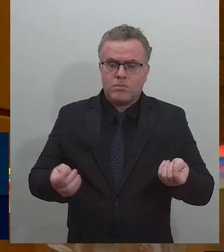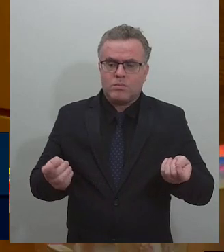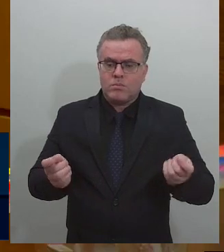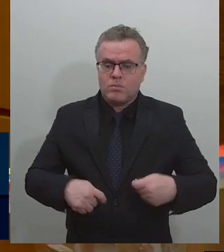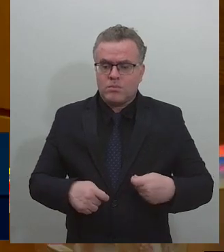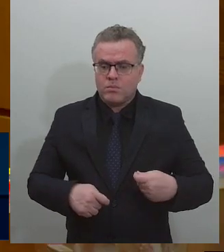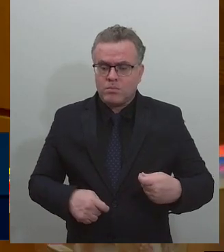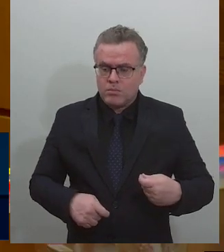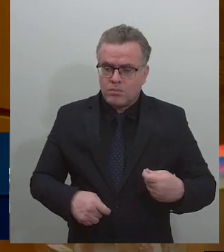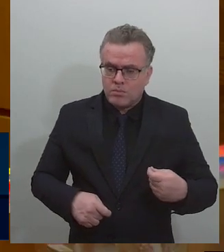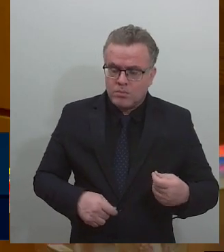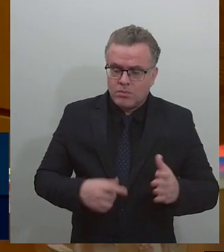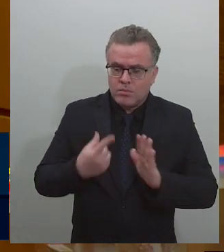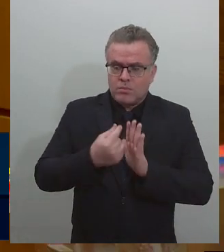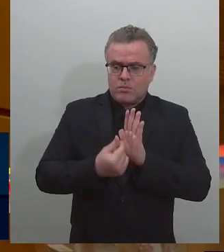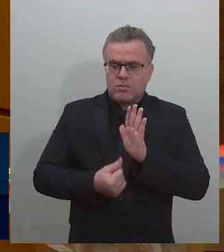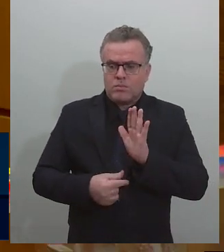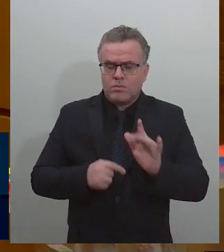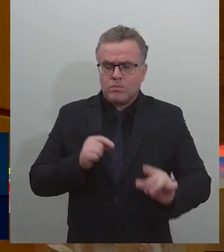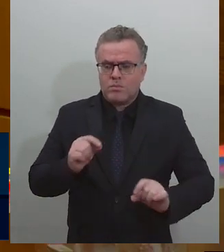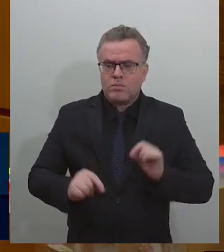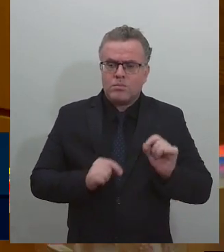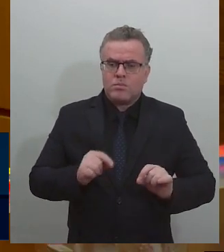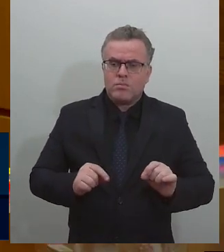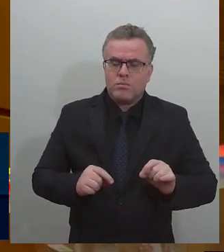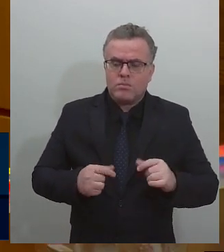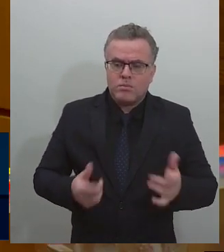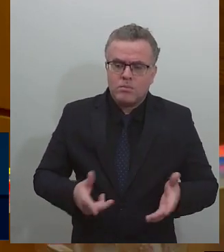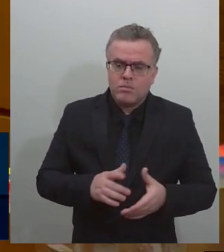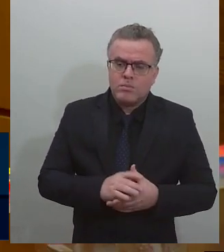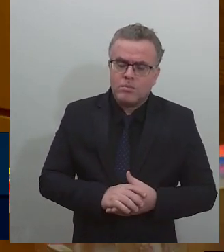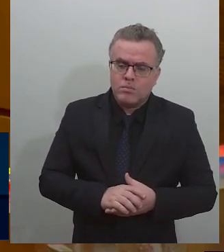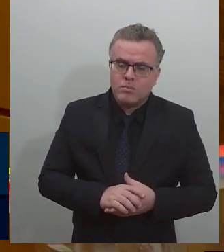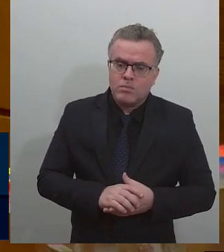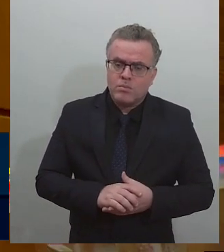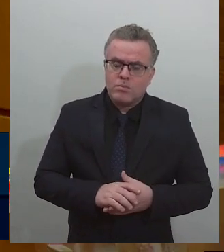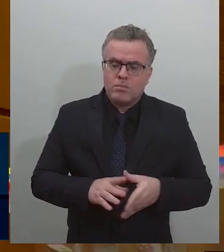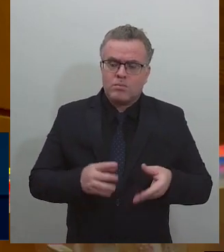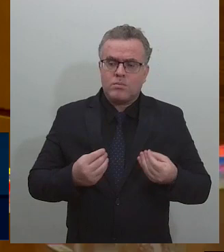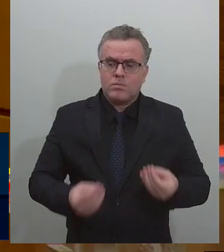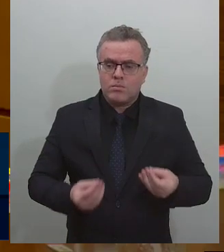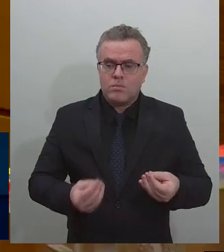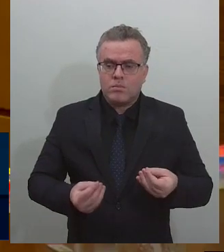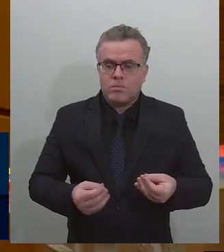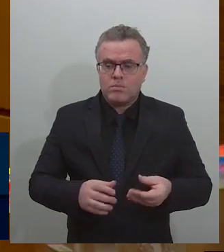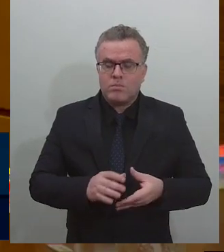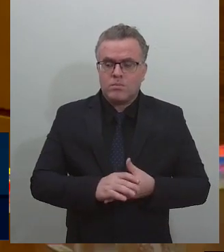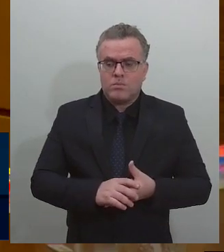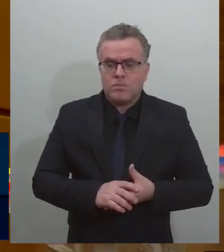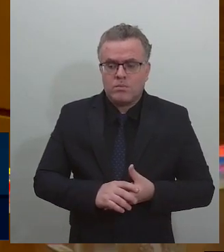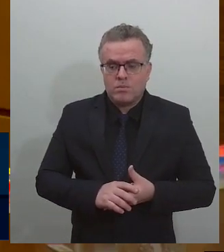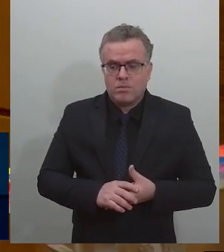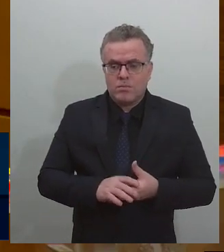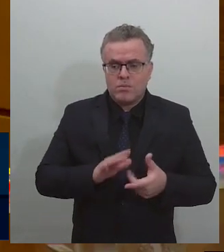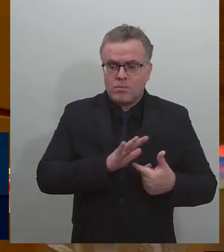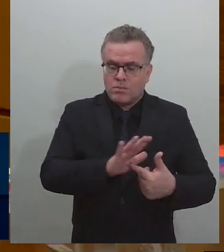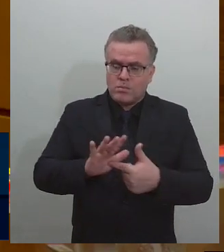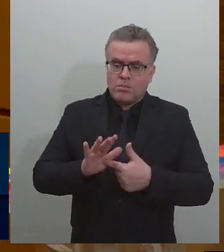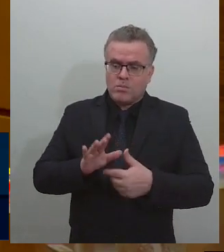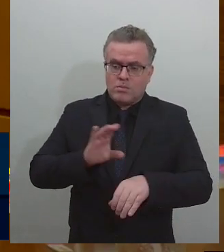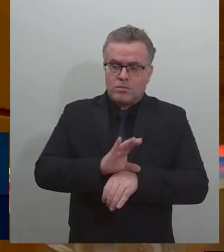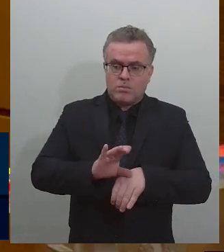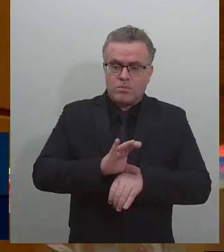realmente participativo, como preza, né, a Constituição. Eu também